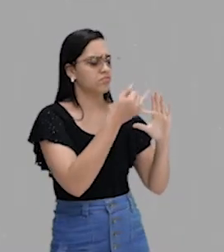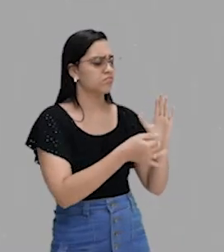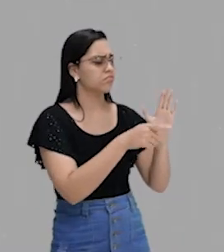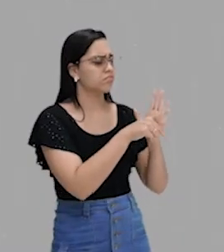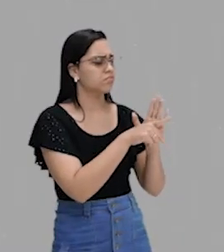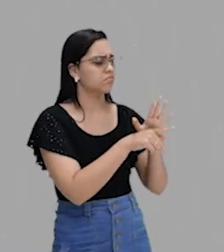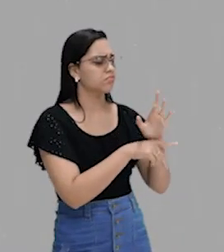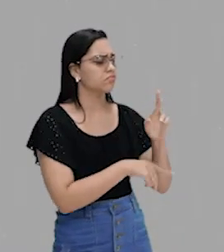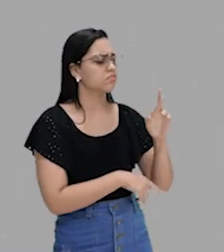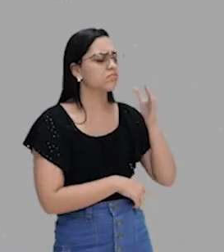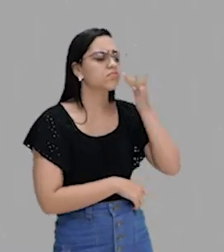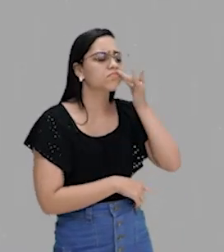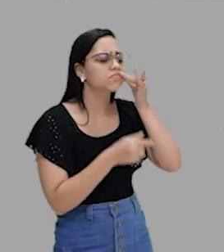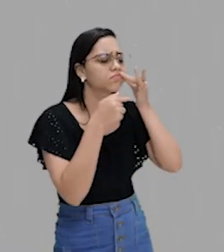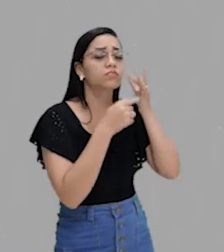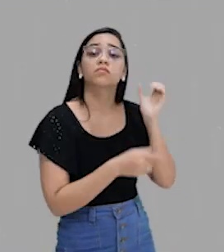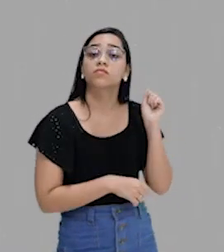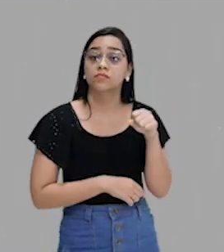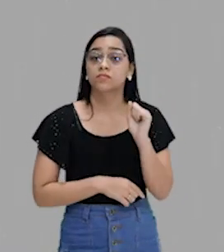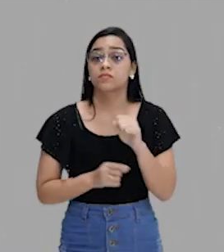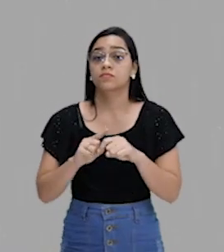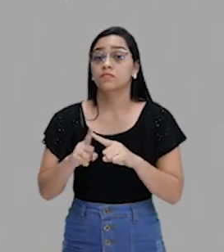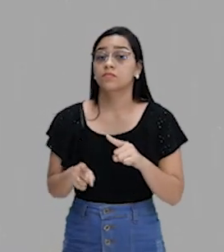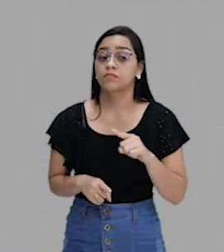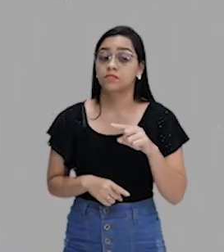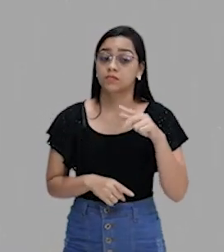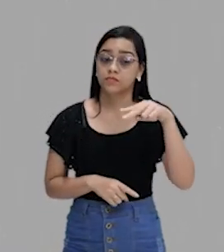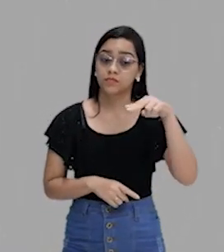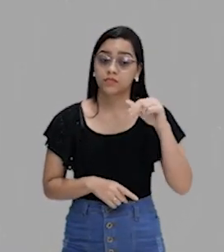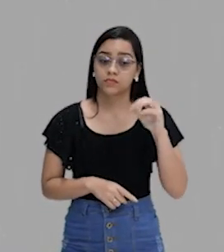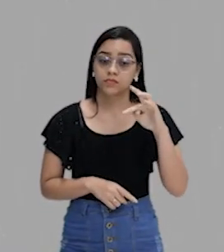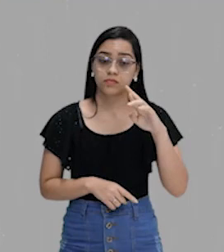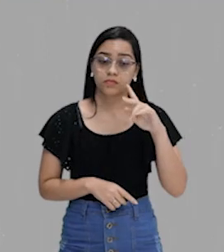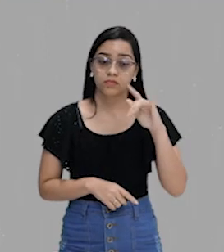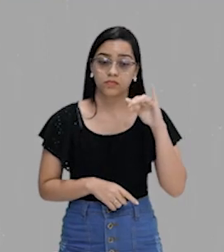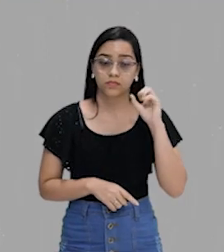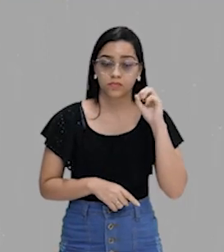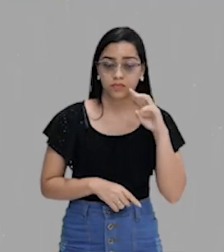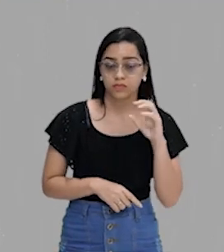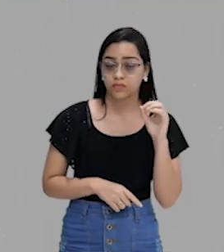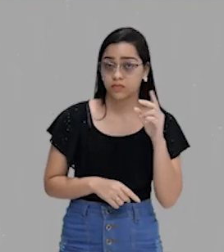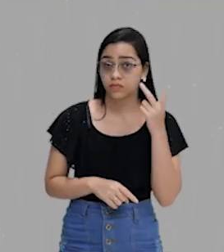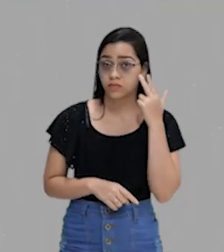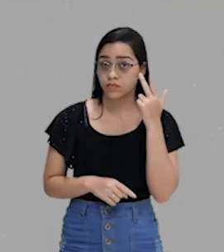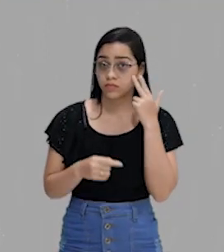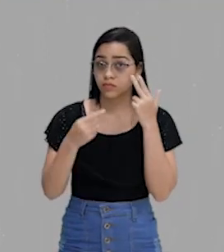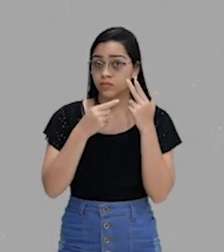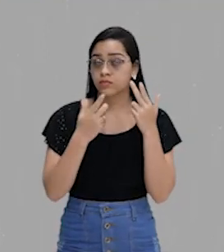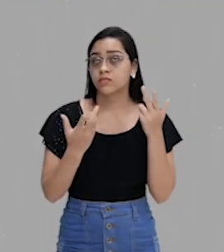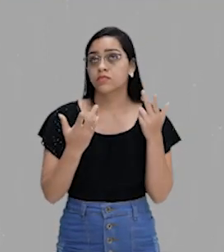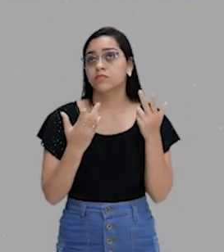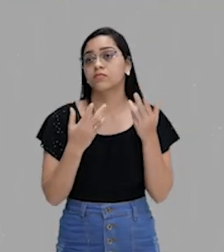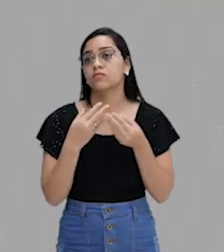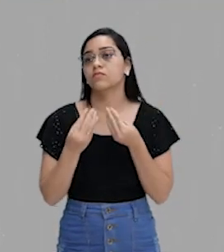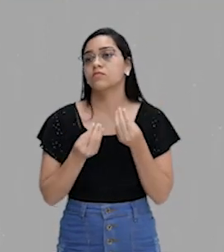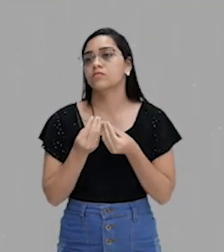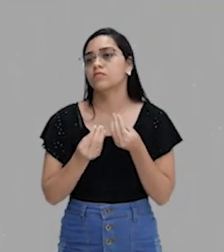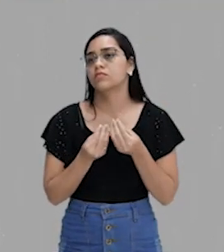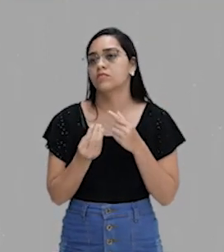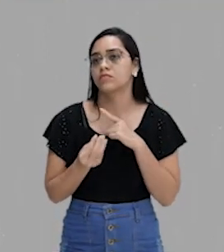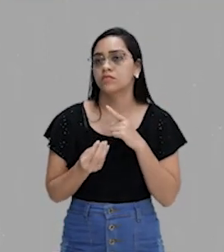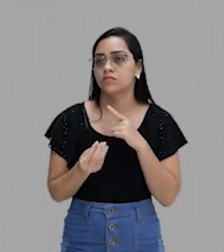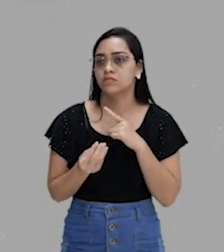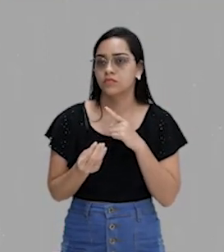características realistas? Sim. Só que o naturalismo, ele é vamos dizer assim,